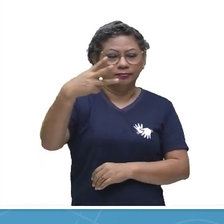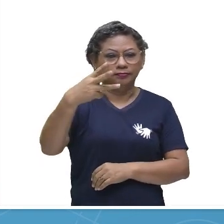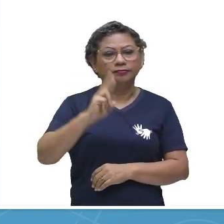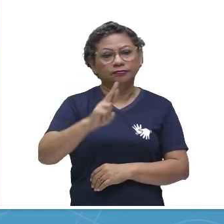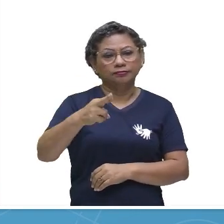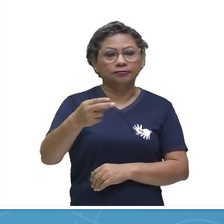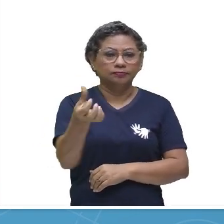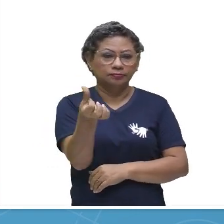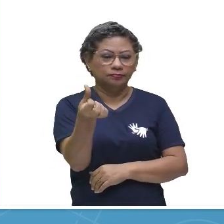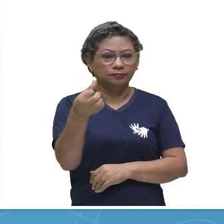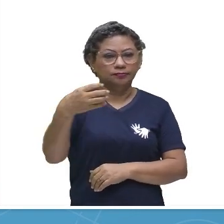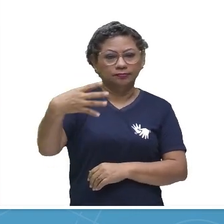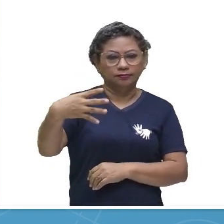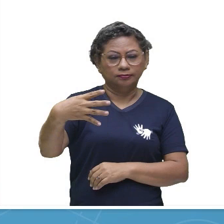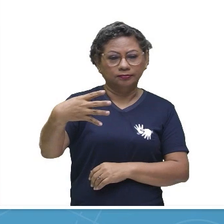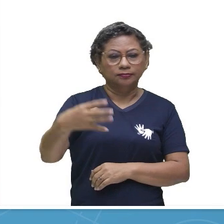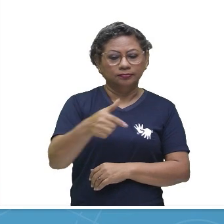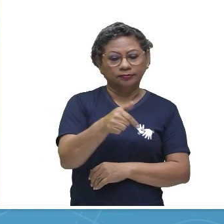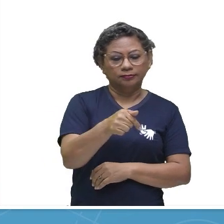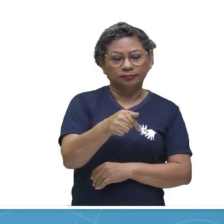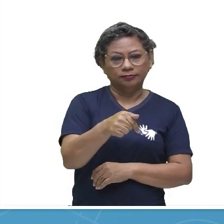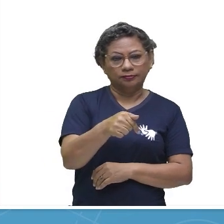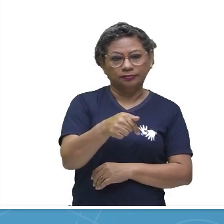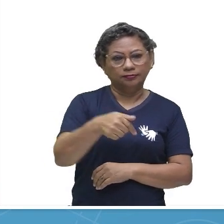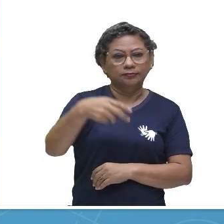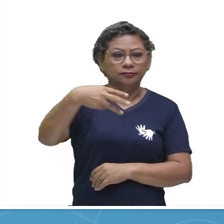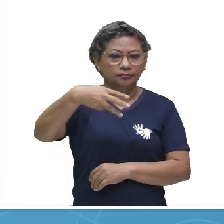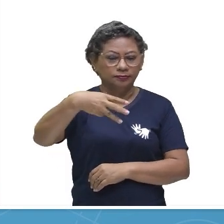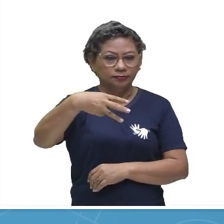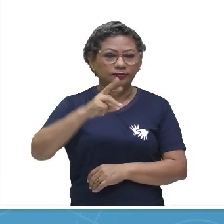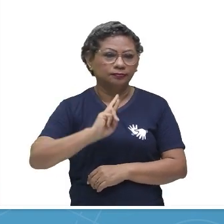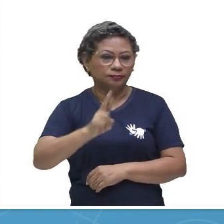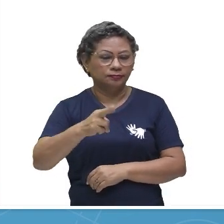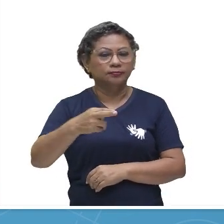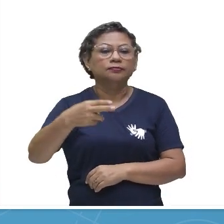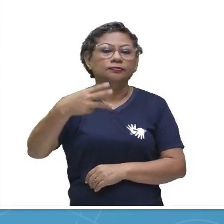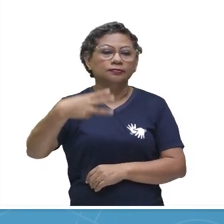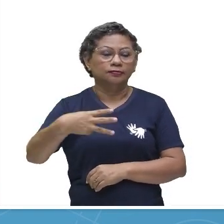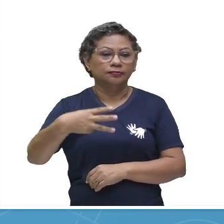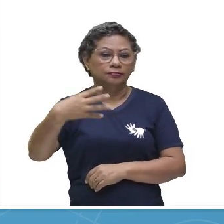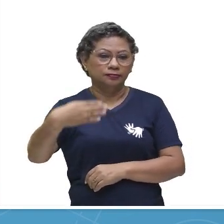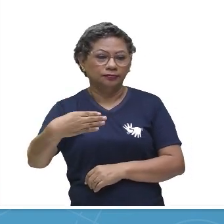Resolvendo as potências, 4 à terceira, 64. 7 à terceira, 343.